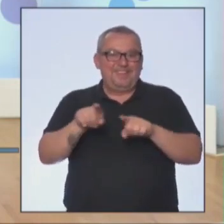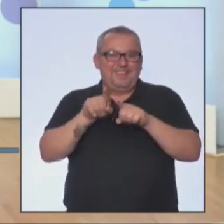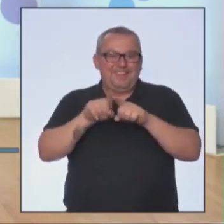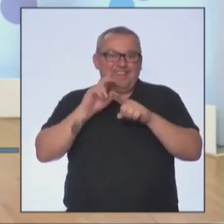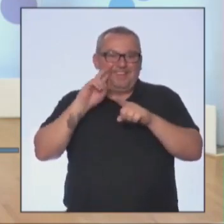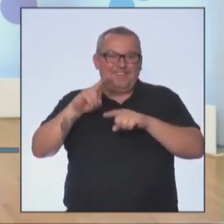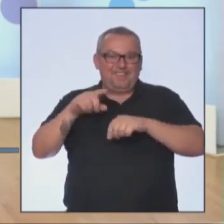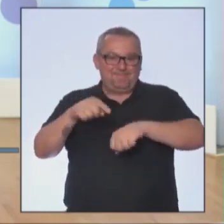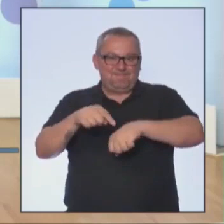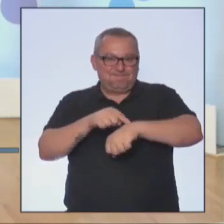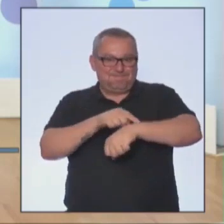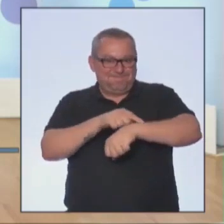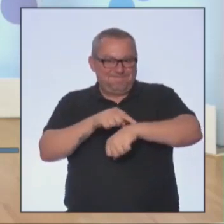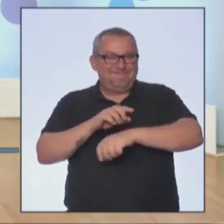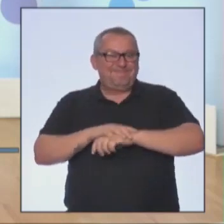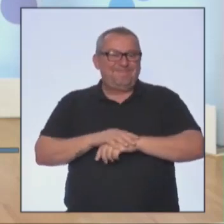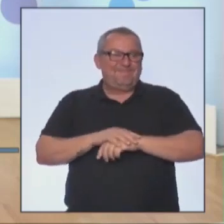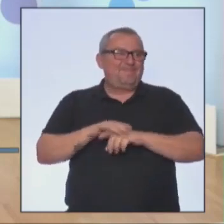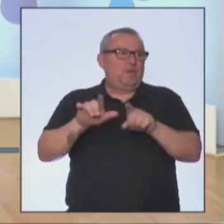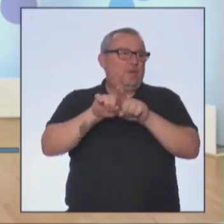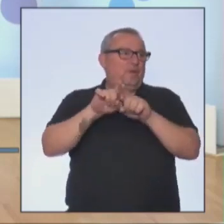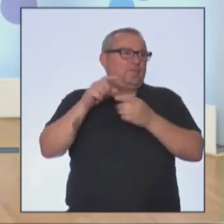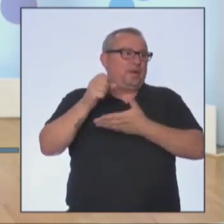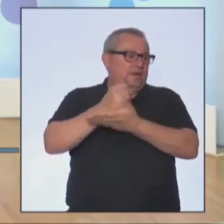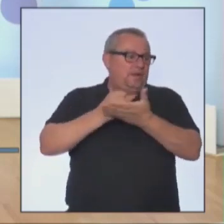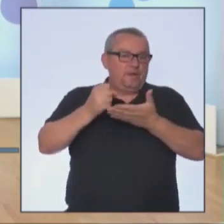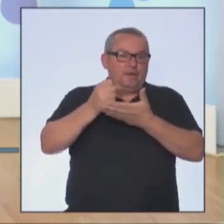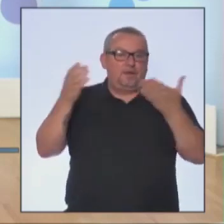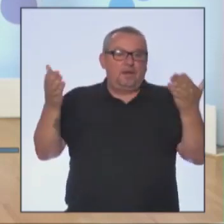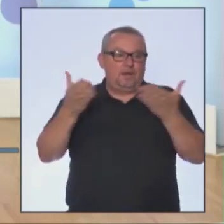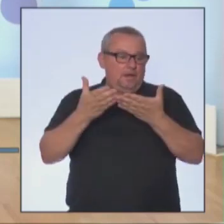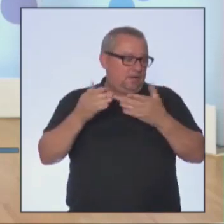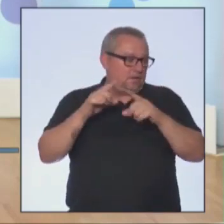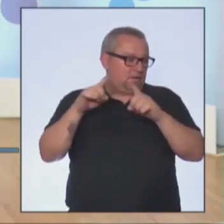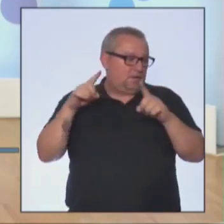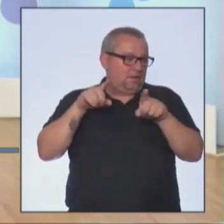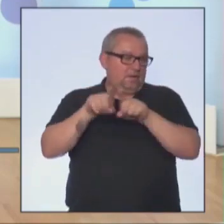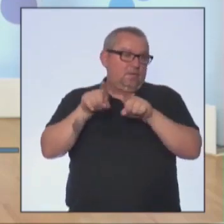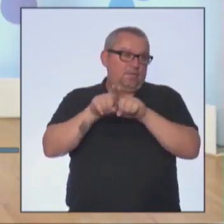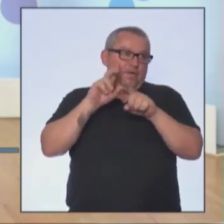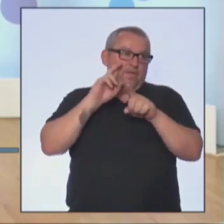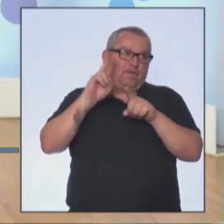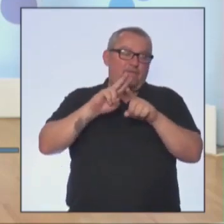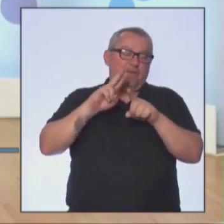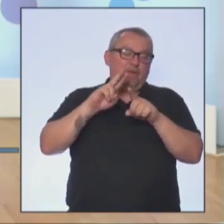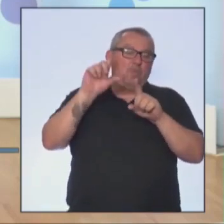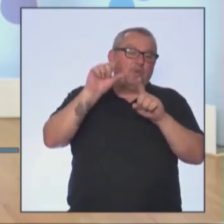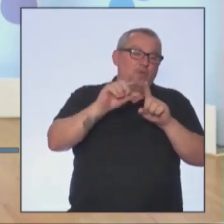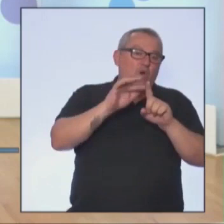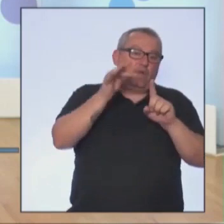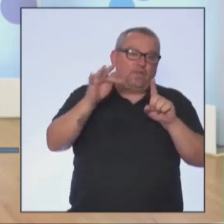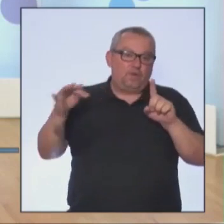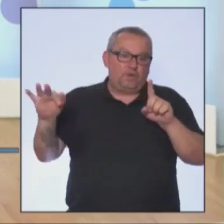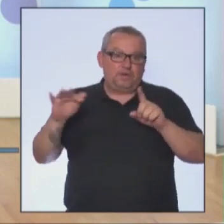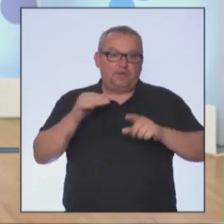arrepio. Certo? Então, Bom, basicamente, maior a frequência, mais agudo ele vai ser. Menor a frequência, mais